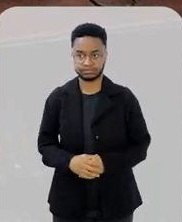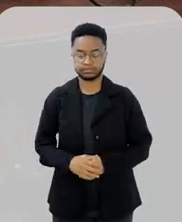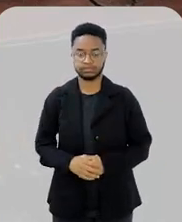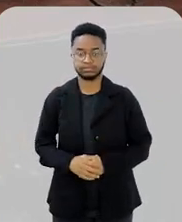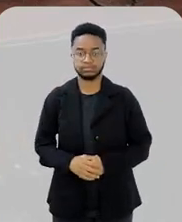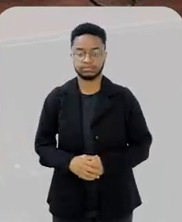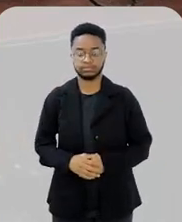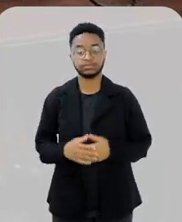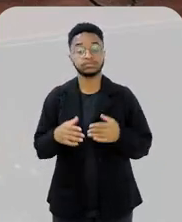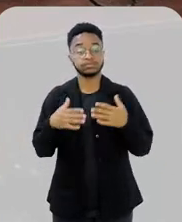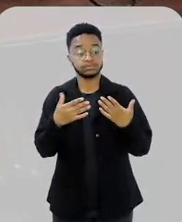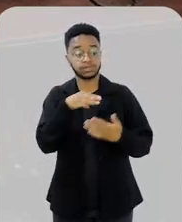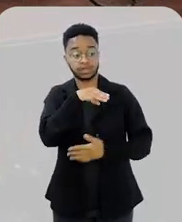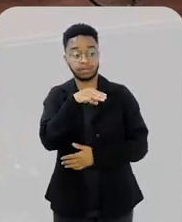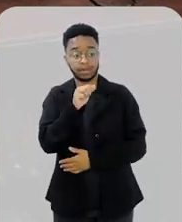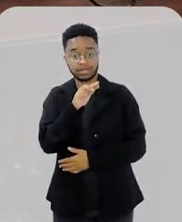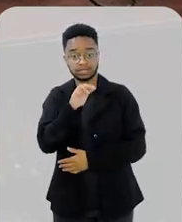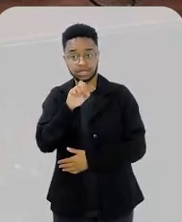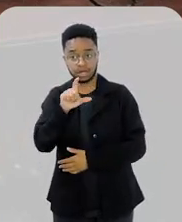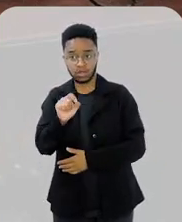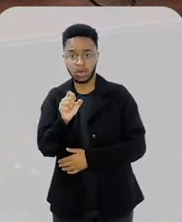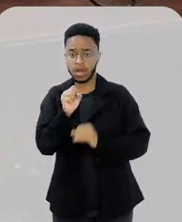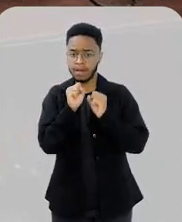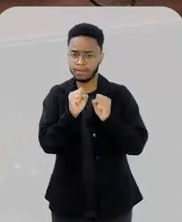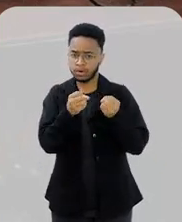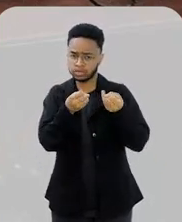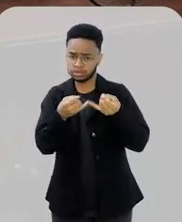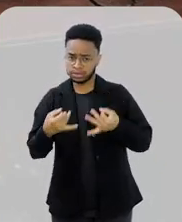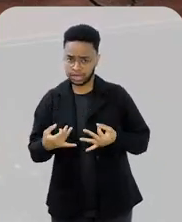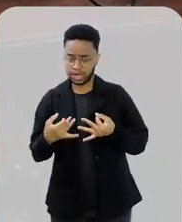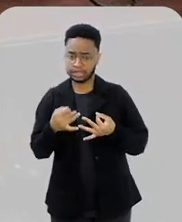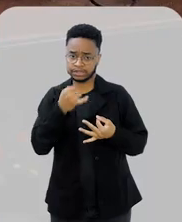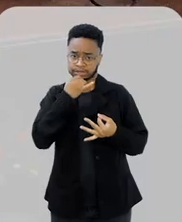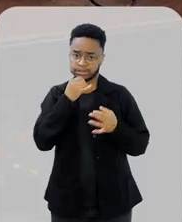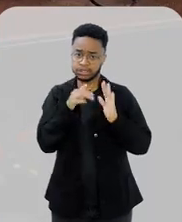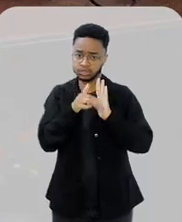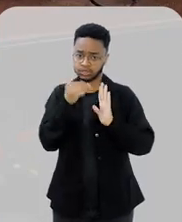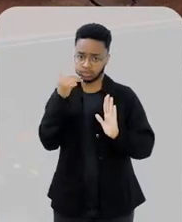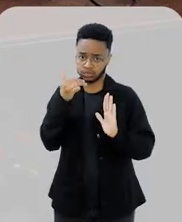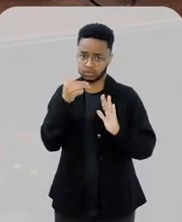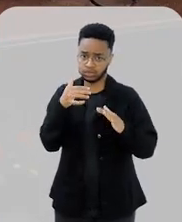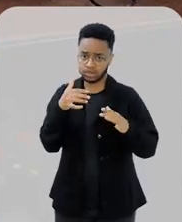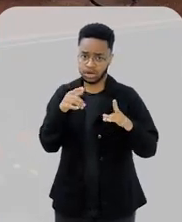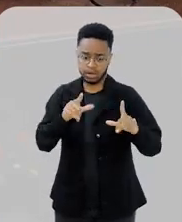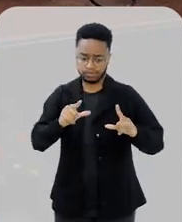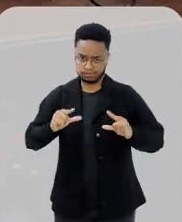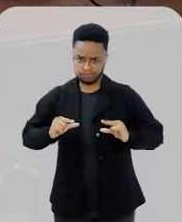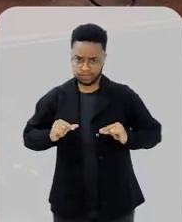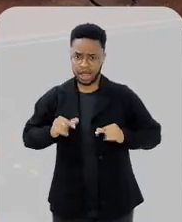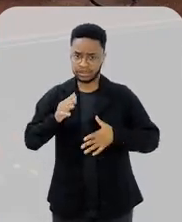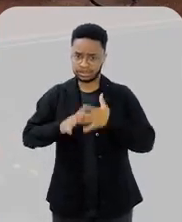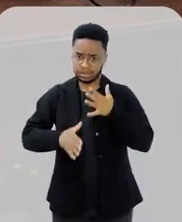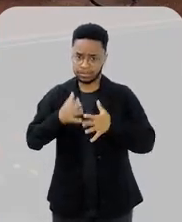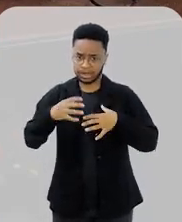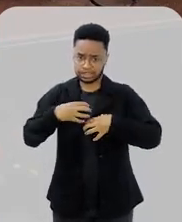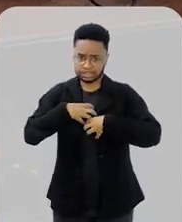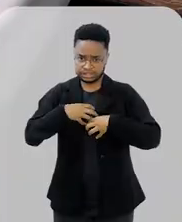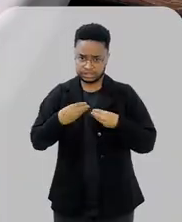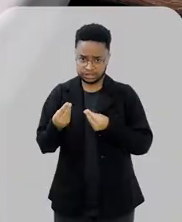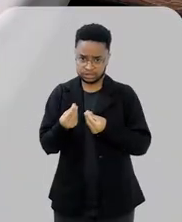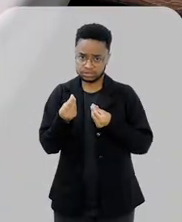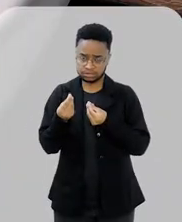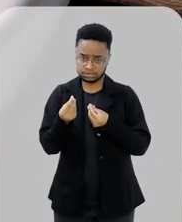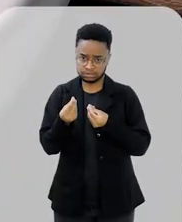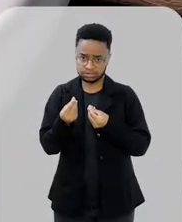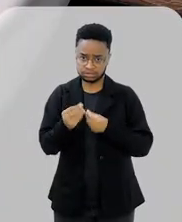Walter? E doutor Marcelo, se puder falar para a gente assim, a cirurgia, né, a redução de mama, ela afeta a sensibilidade dos seios